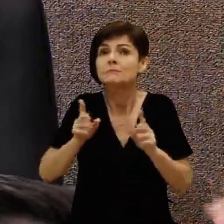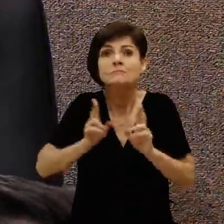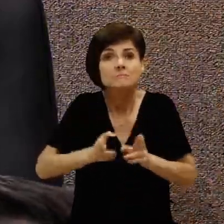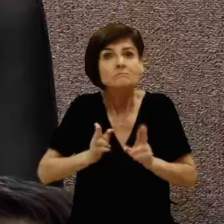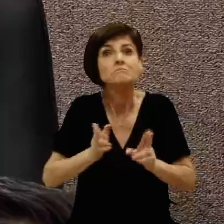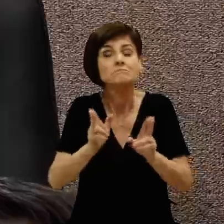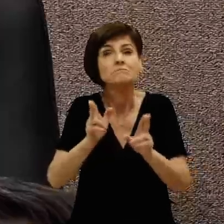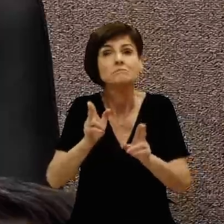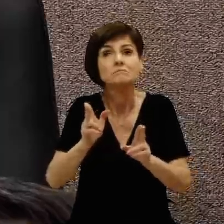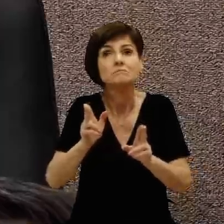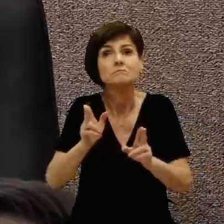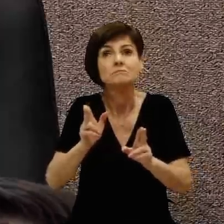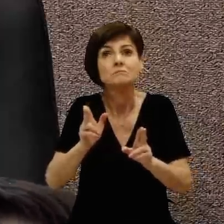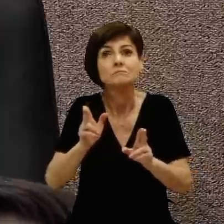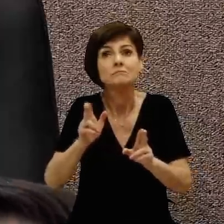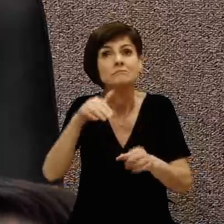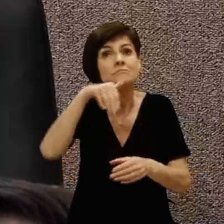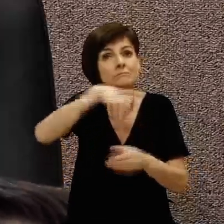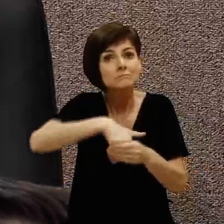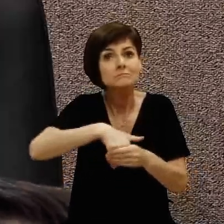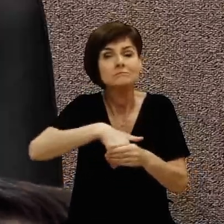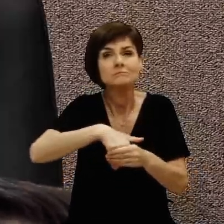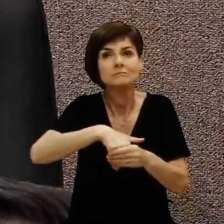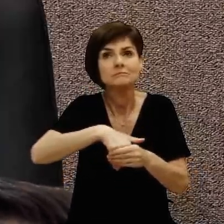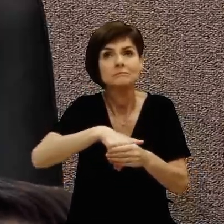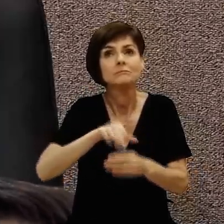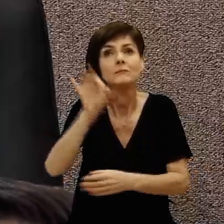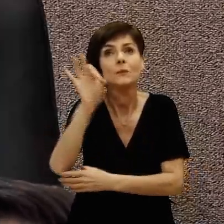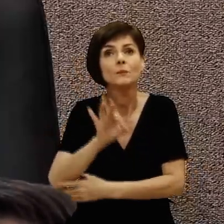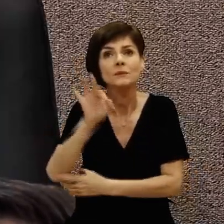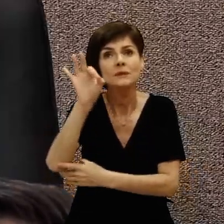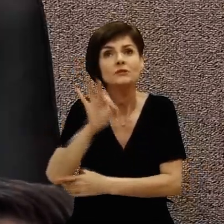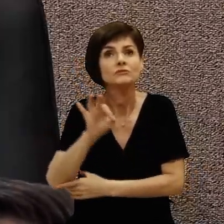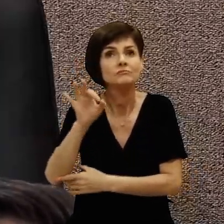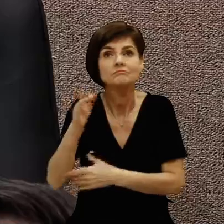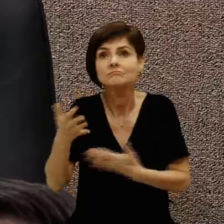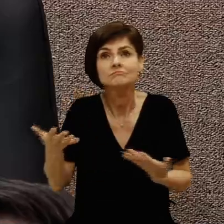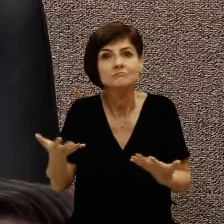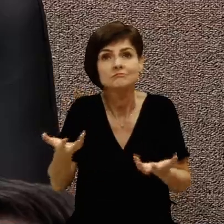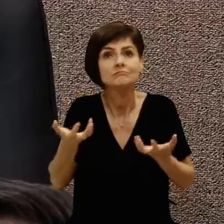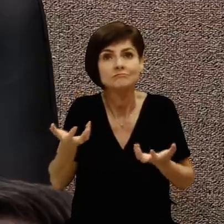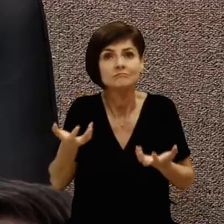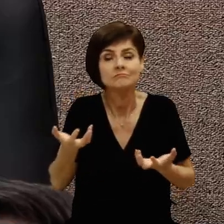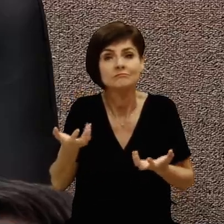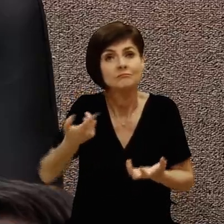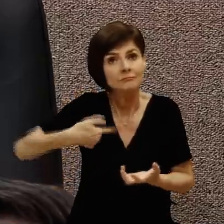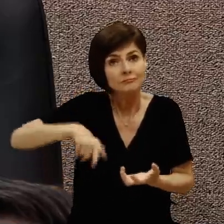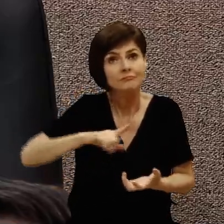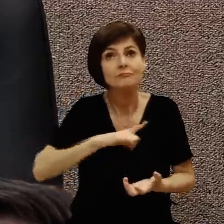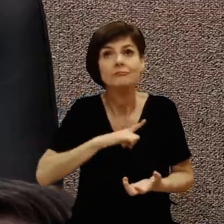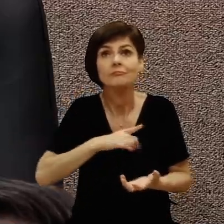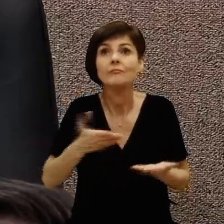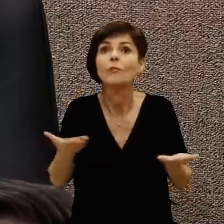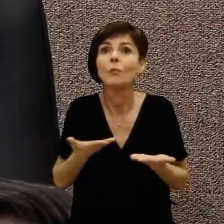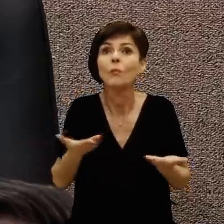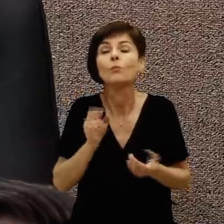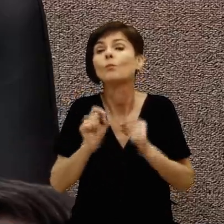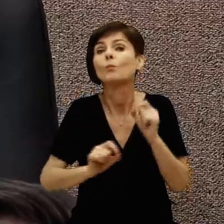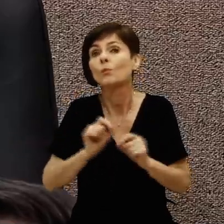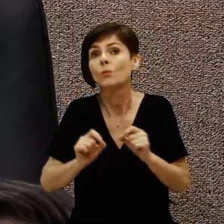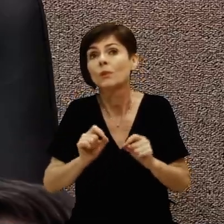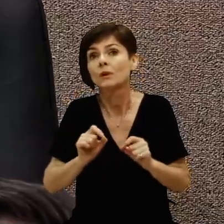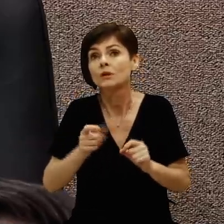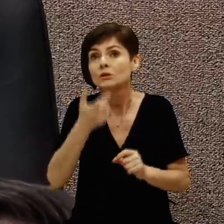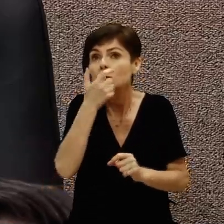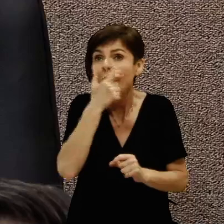os cidadãos que votaram, a gente pega proporcionalmente e divide ao que compete a nós. E nós trazemos para cá aquilo que nós